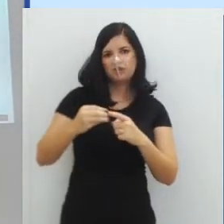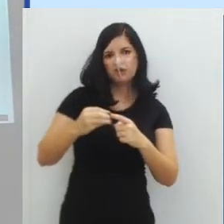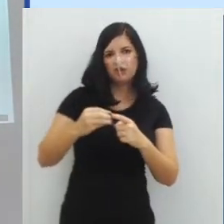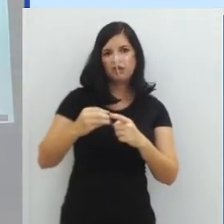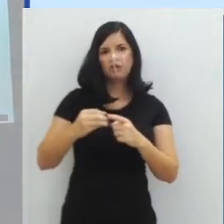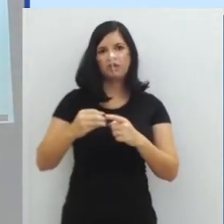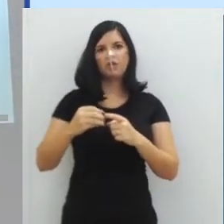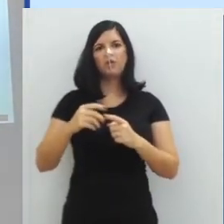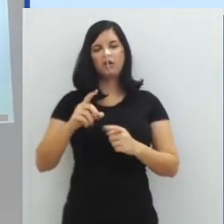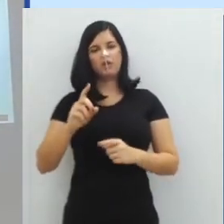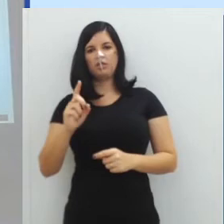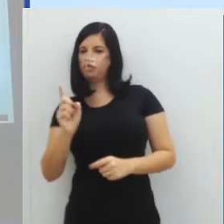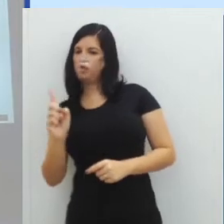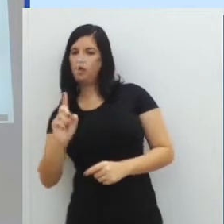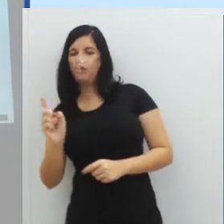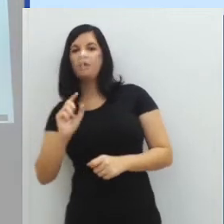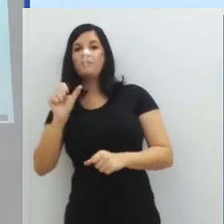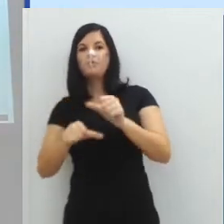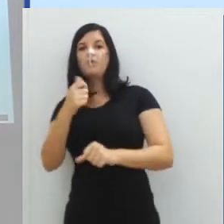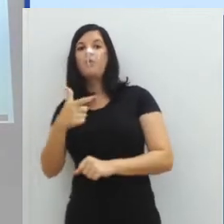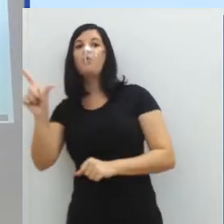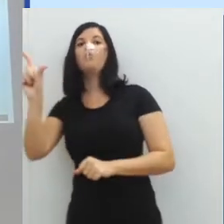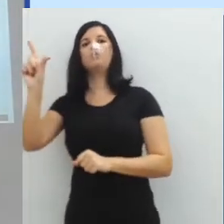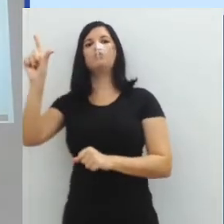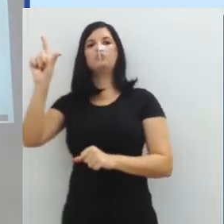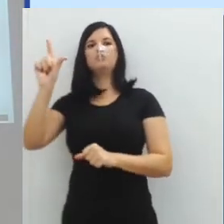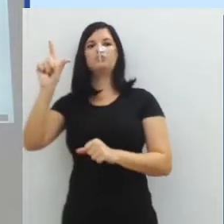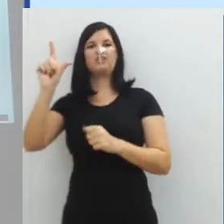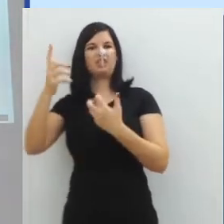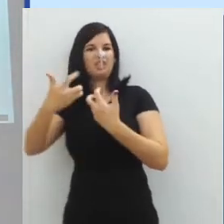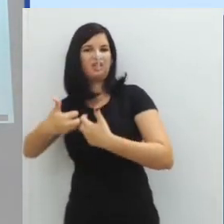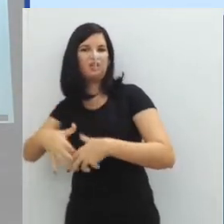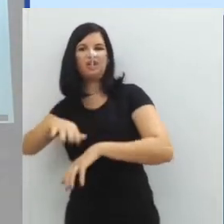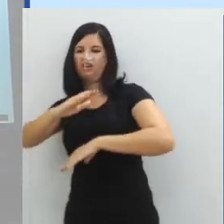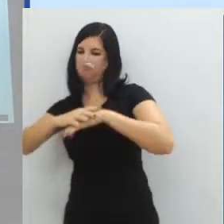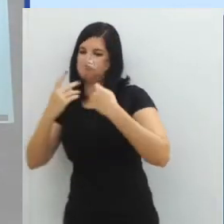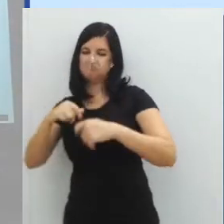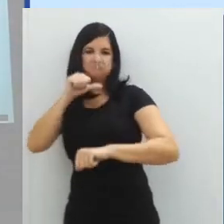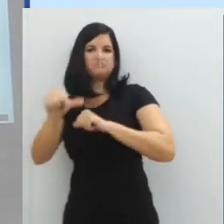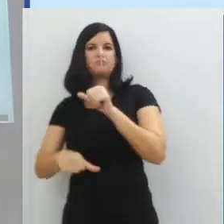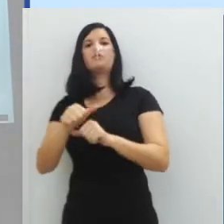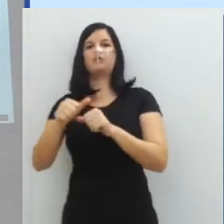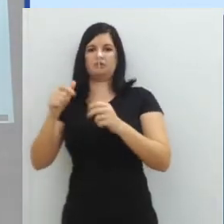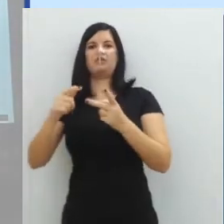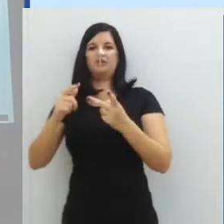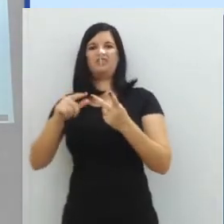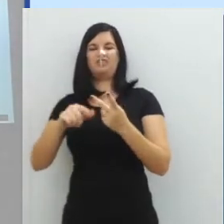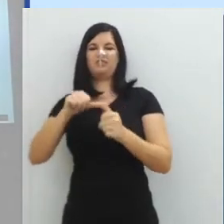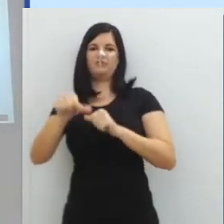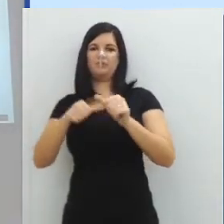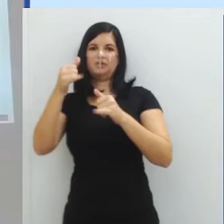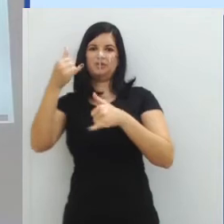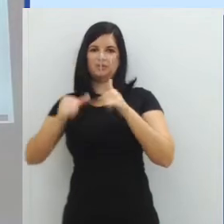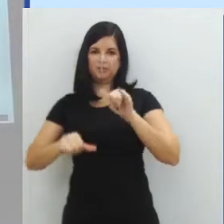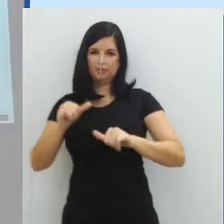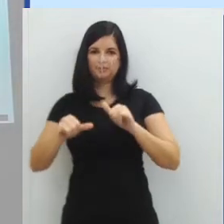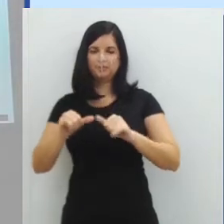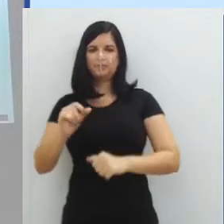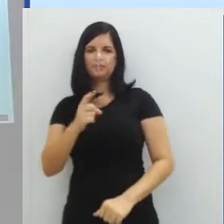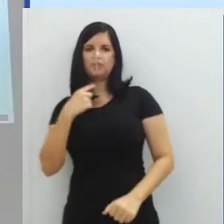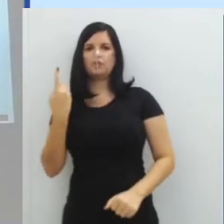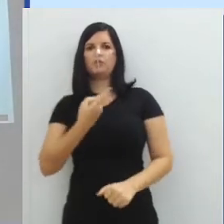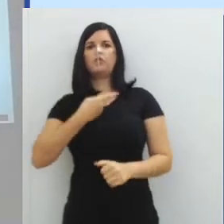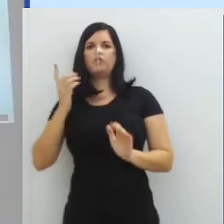uma coisa, passa a ser outra. Houve uma mudança na natureza da matéria, uma transformação química. E nosso foco vai ser